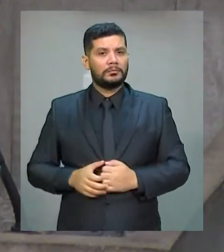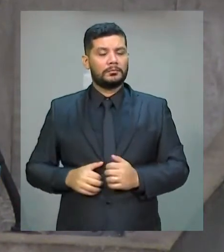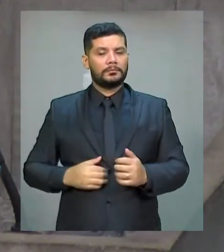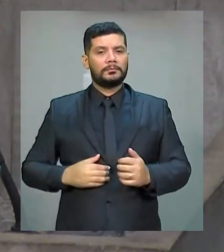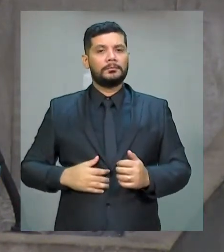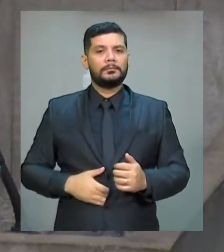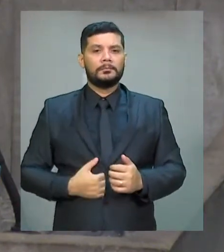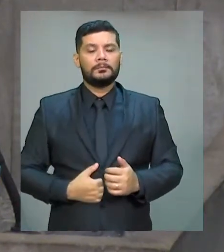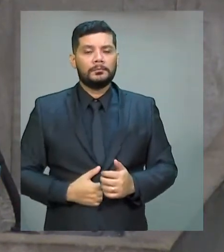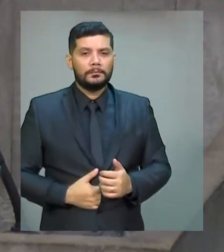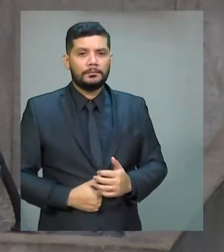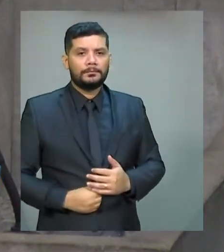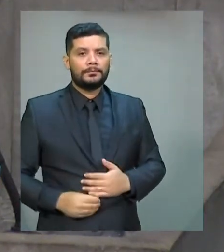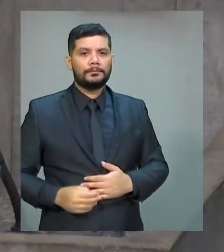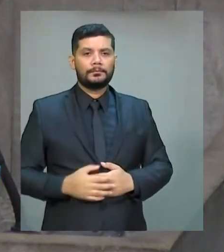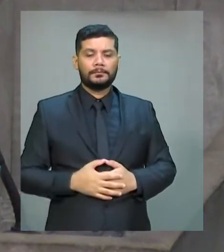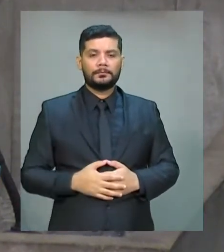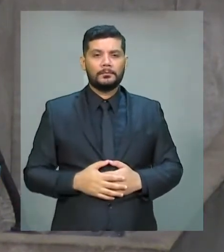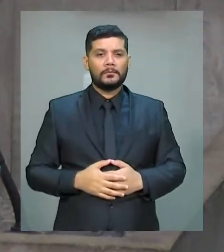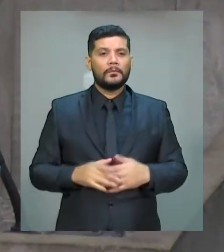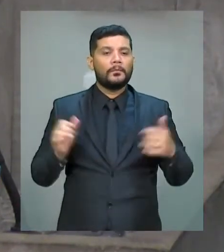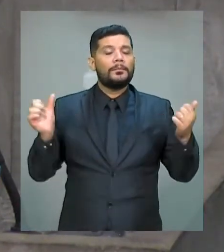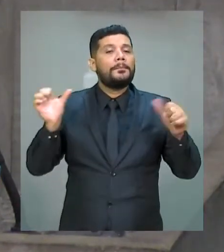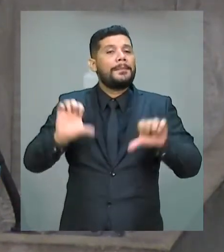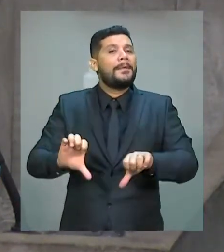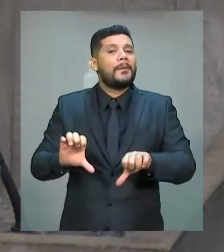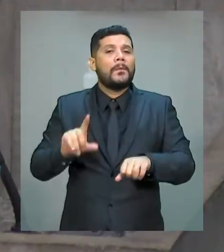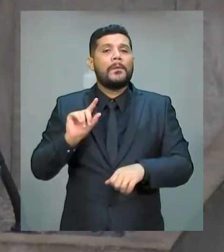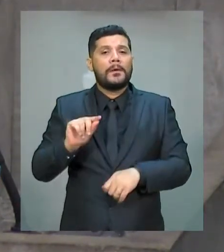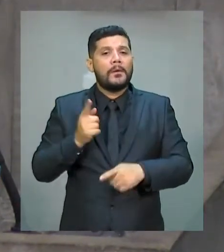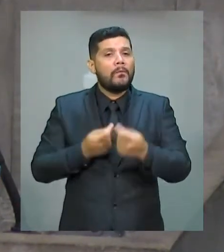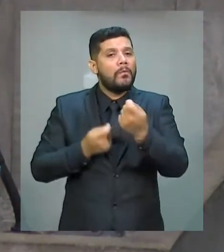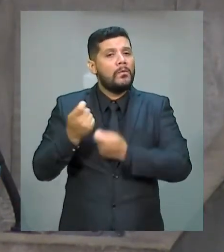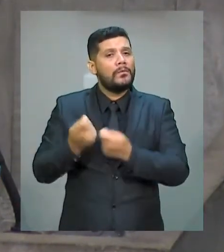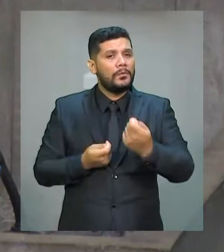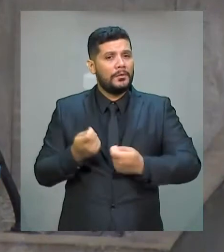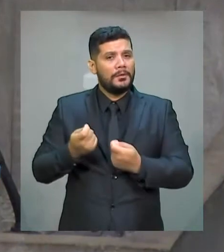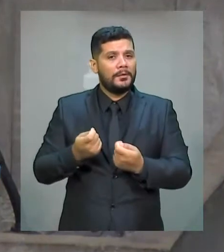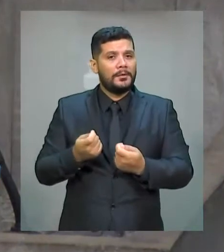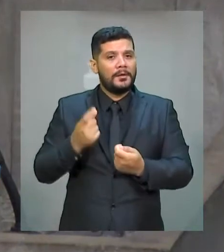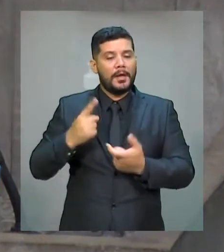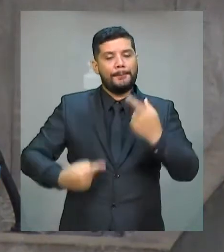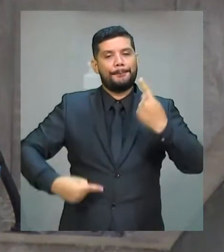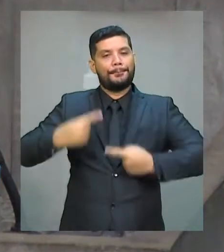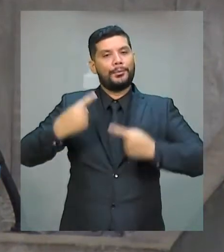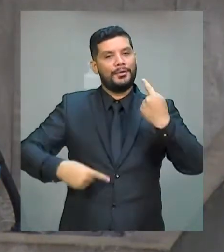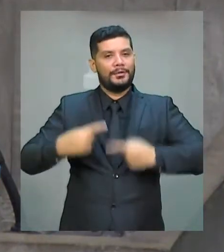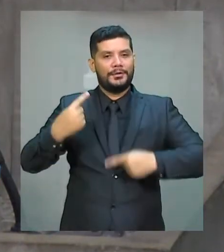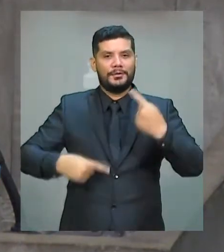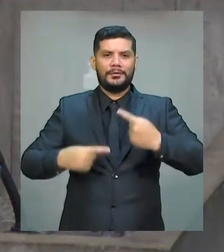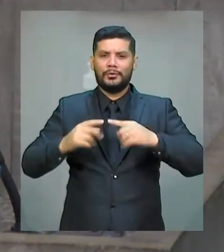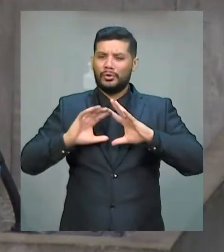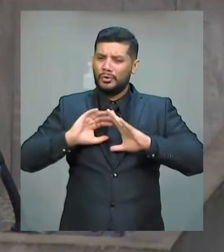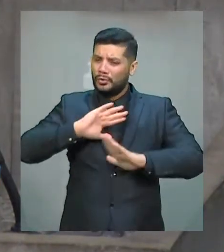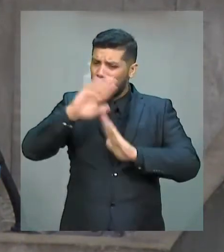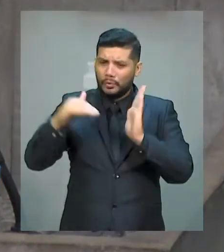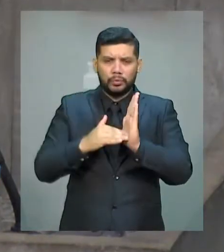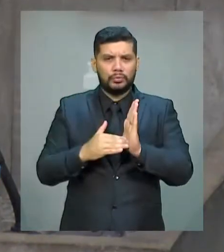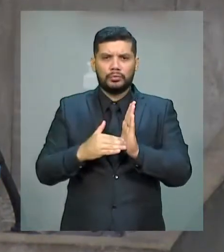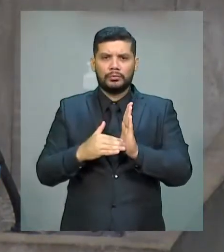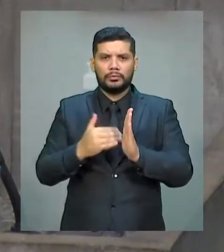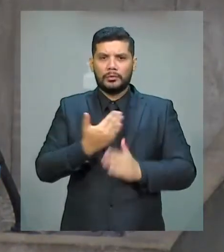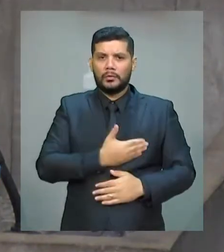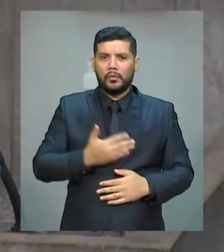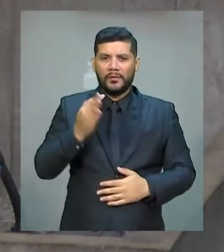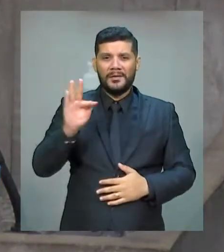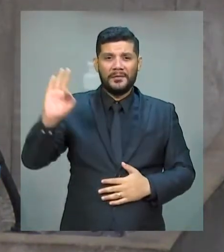houve para o controle da pandemia no Brasil foi a politização de todos os entes, governo